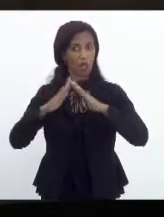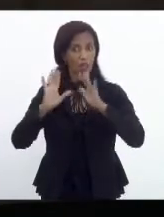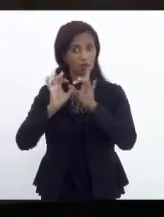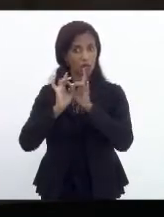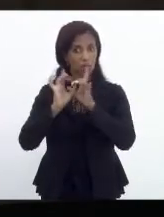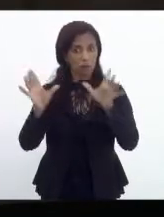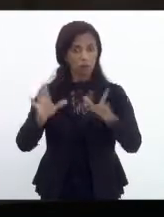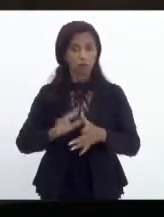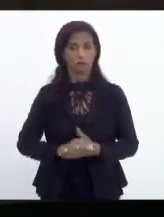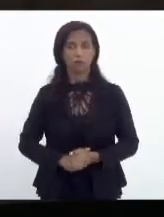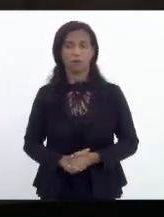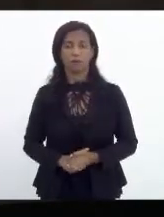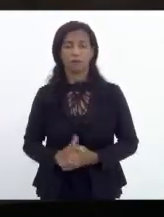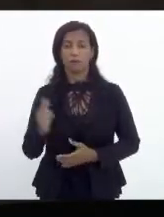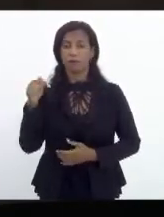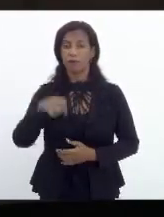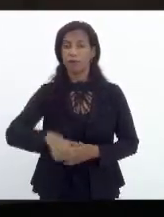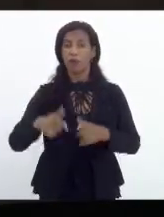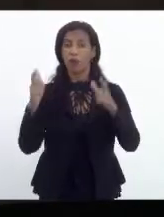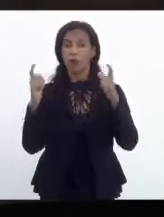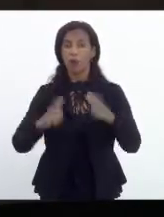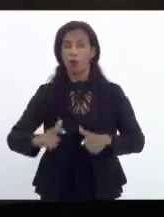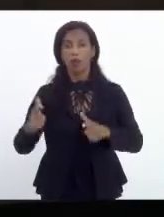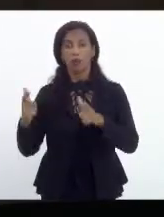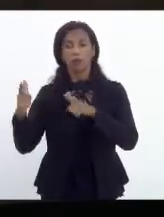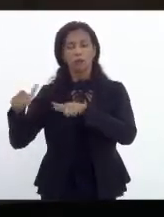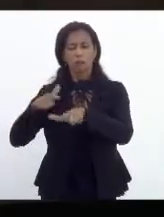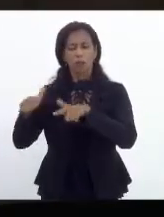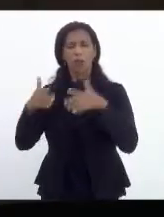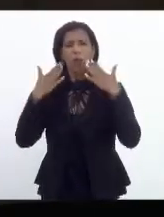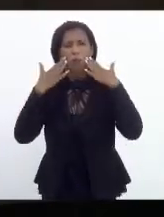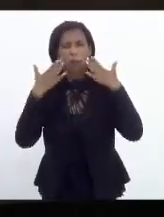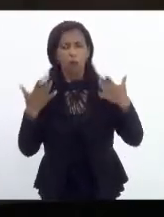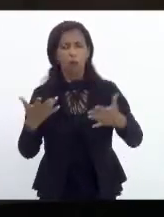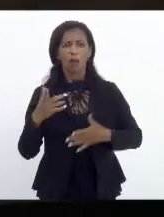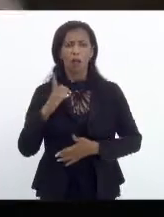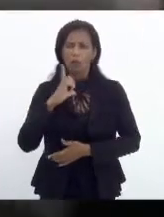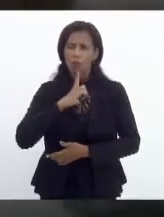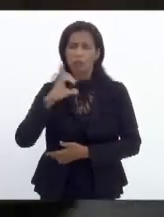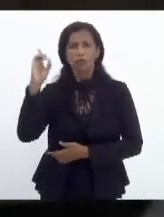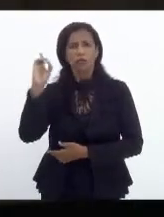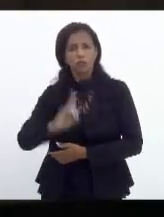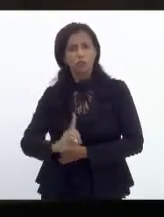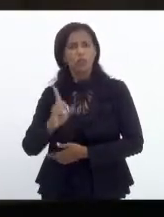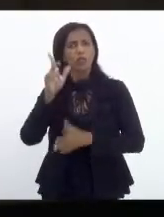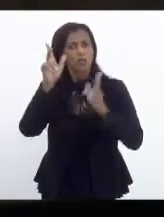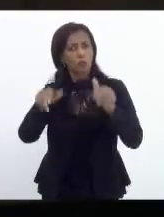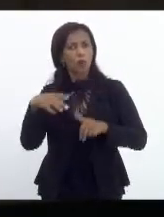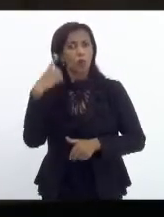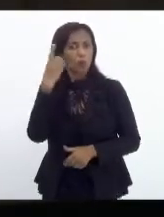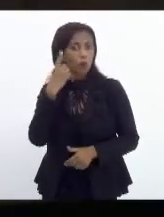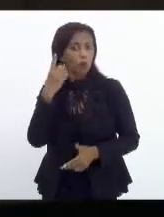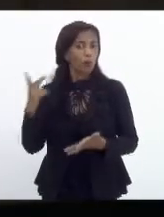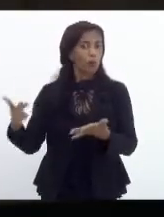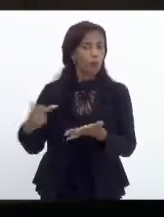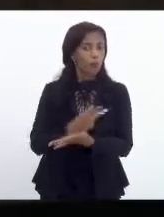Democracia. Aqui é o lugar onde o servidor deve se manifestar, assim como os deputados.